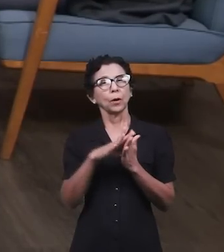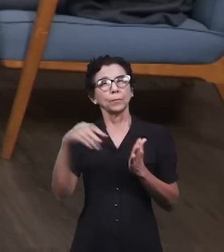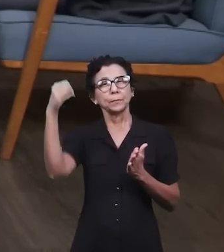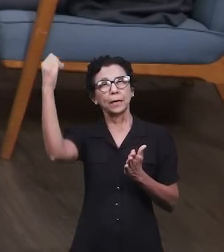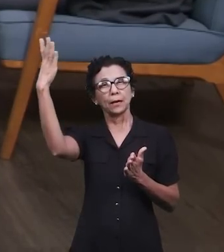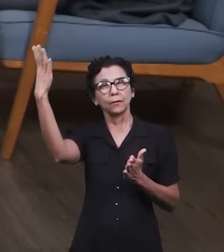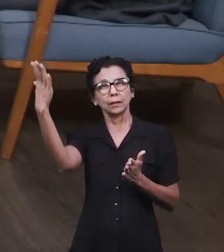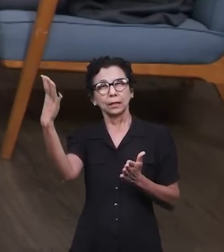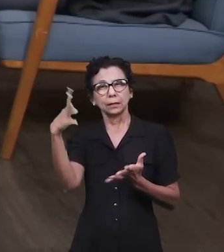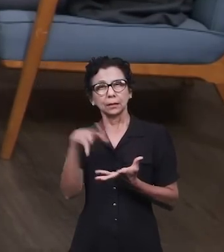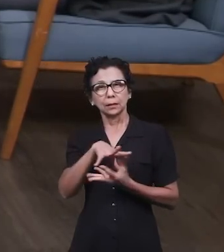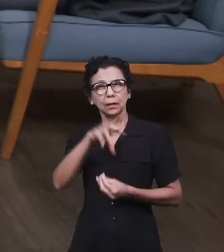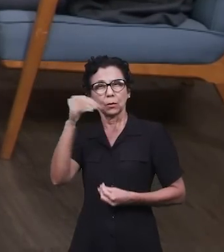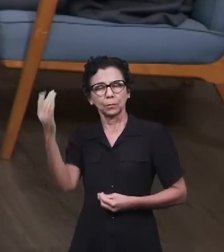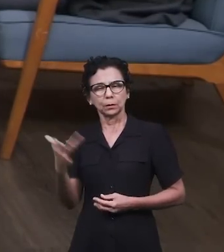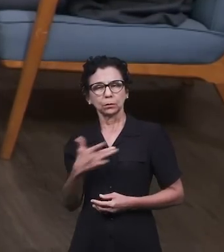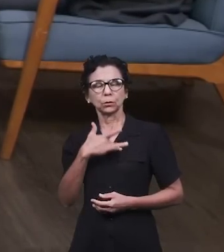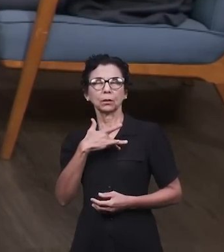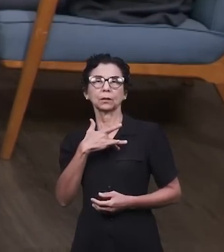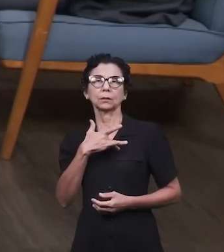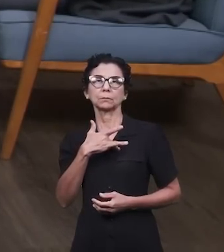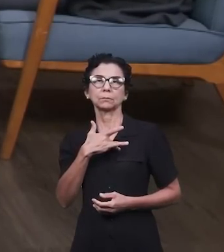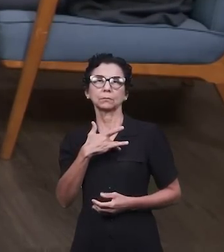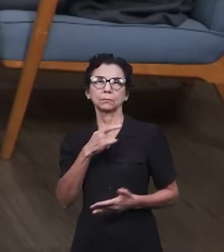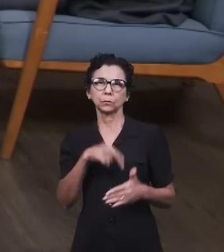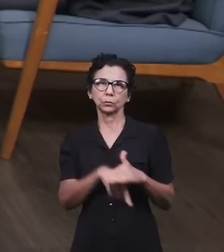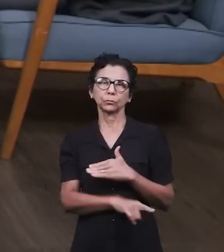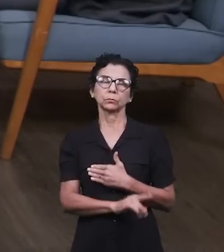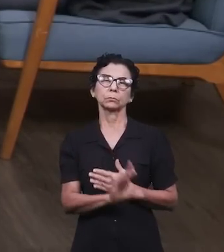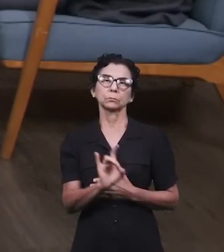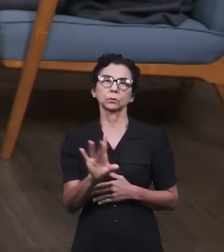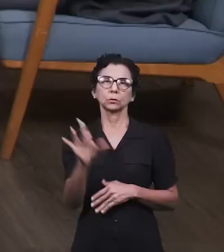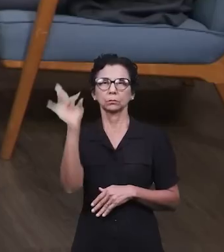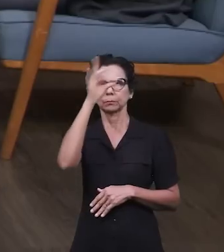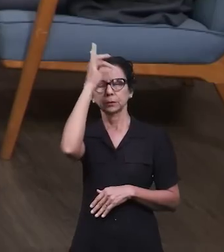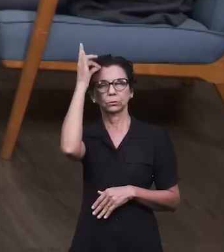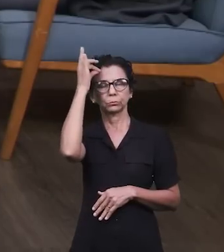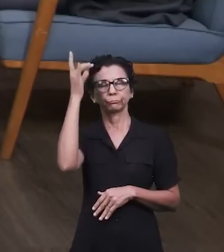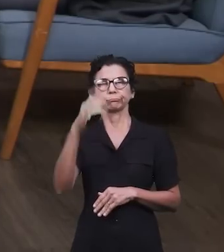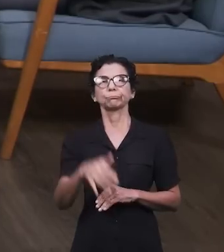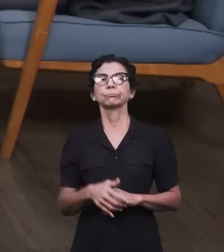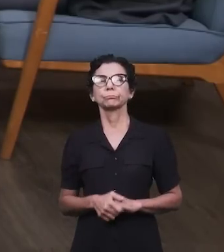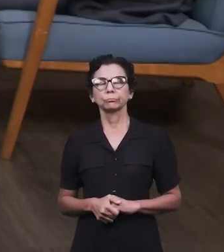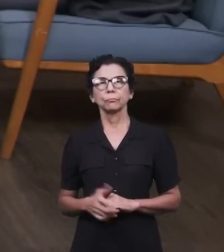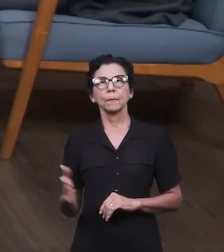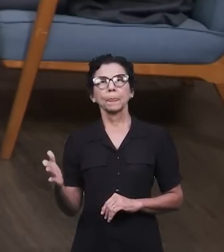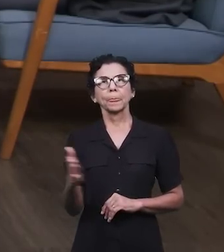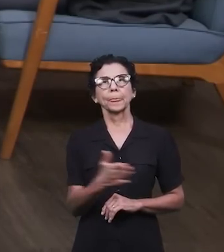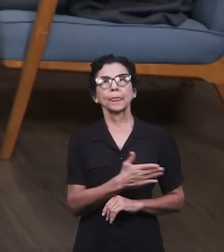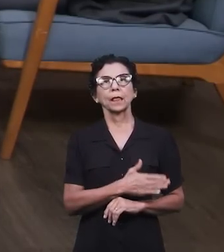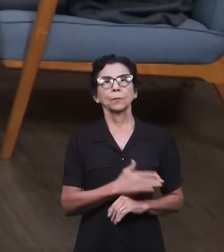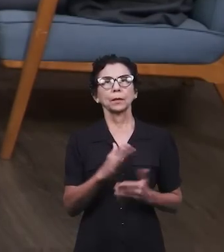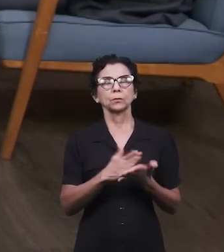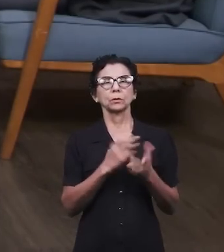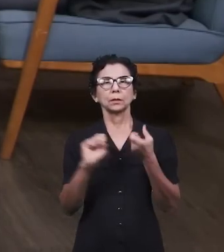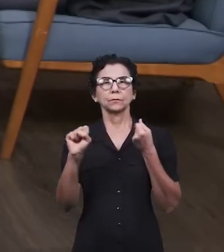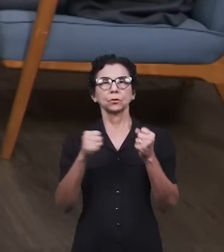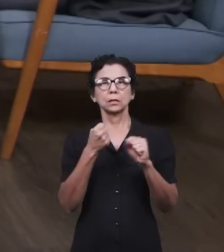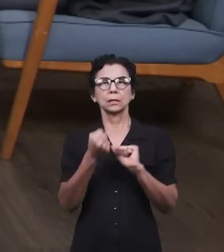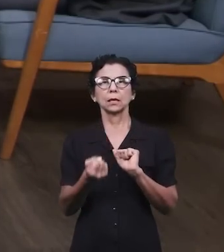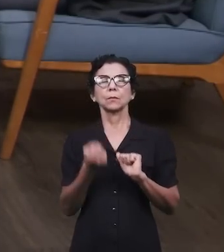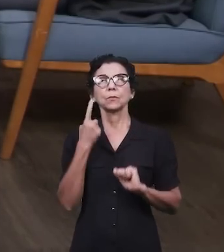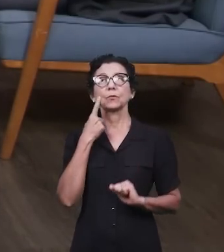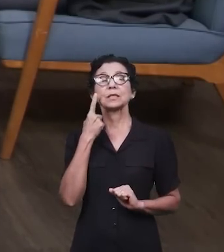que toca a alma. Essa é só a palavra no Espírito. E o salmista, ele deixou muito claro, minha